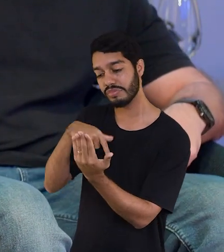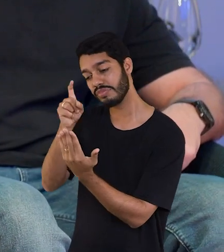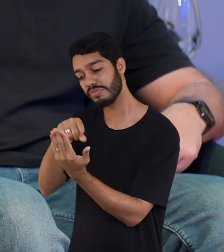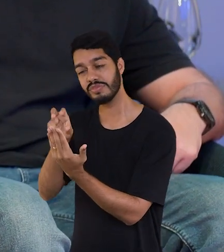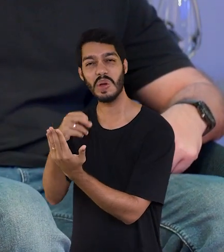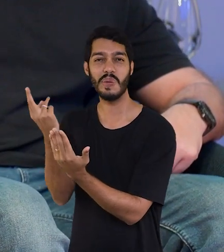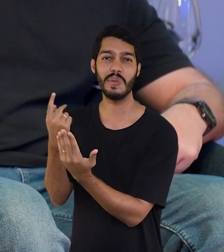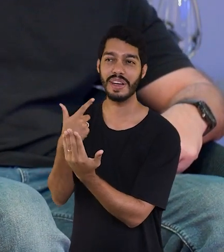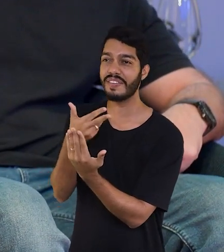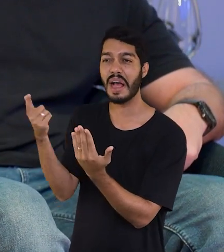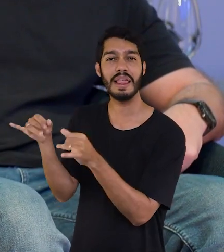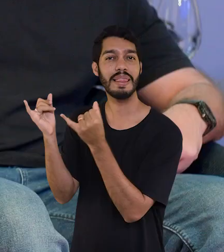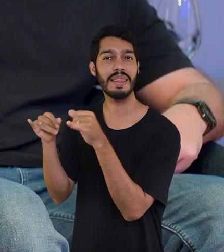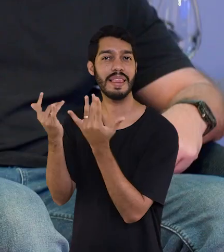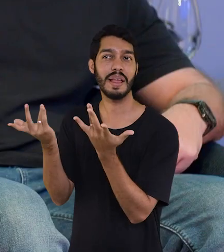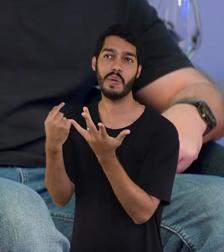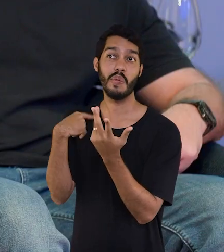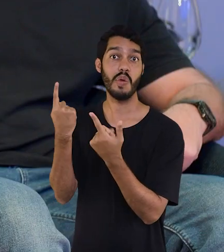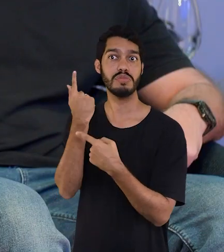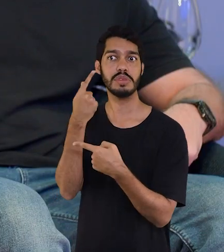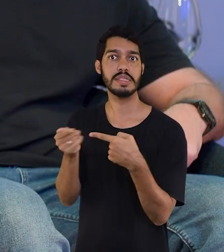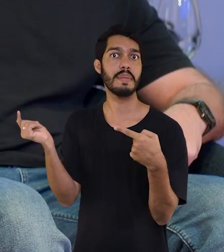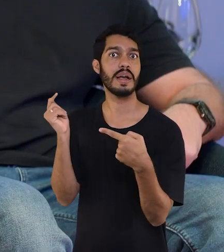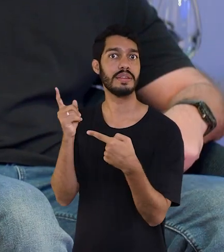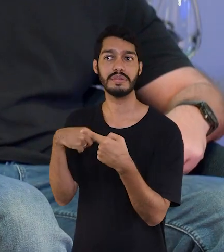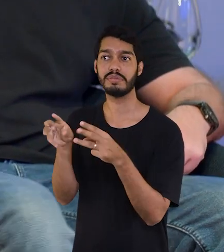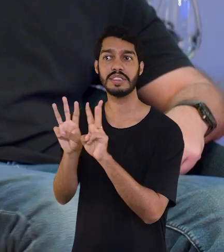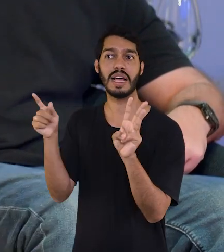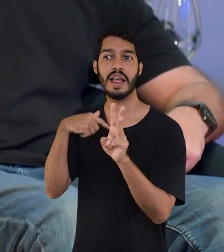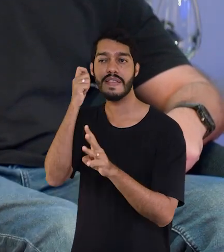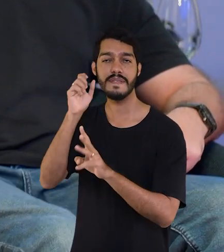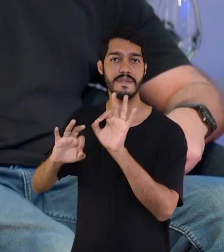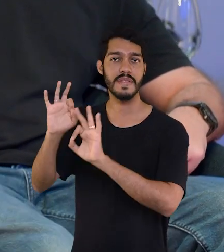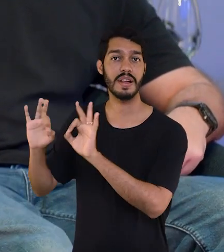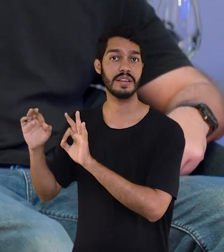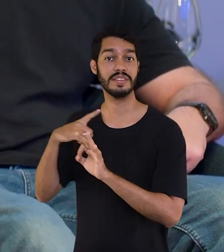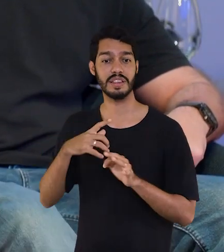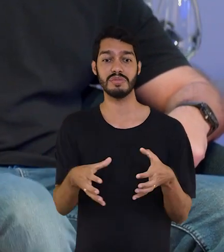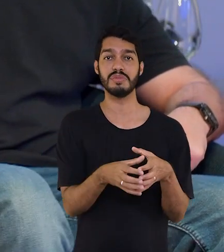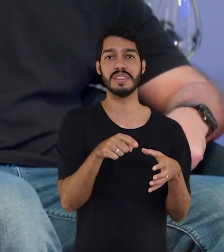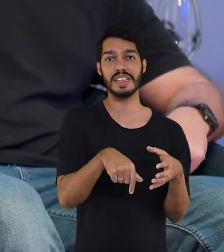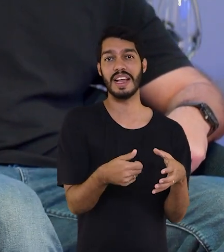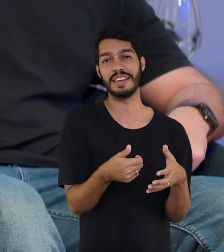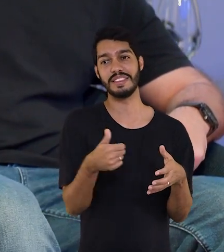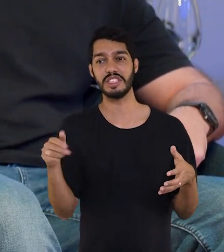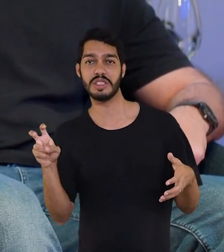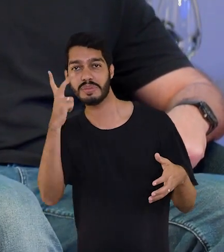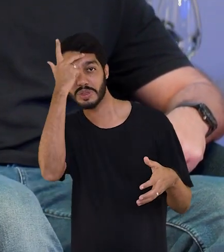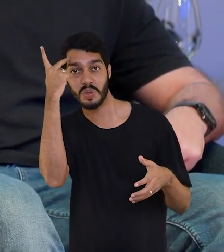algo não produtivo, ou usar para fazer um site em uma semana, quando que tem pessoas, tem um grupo aqui de 15 pessoas gerindo